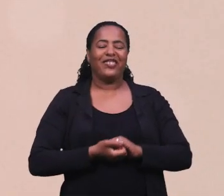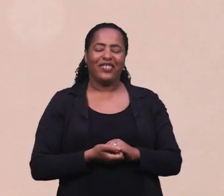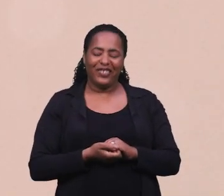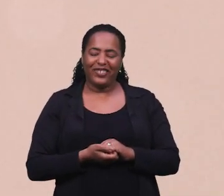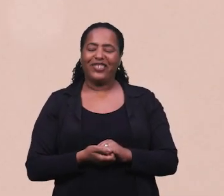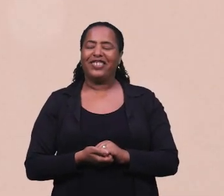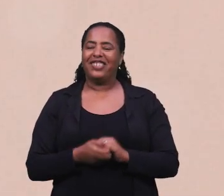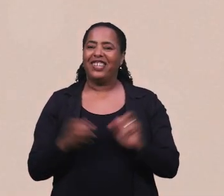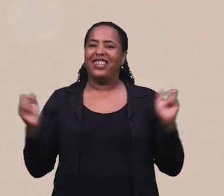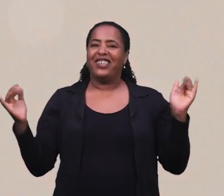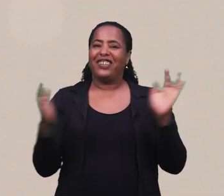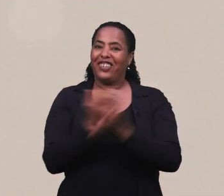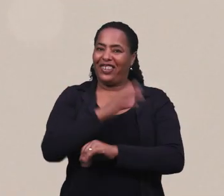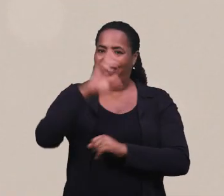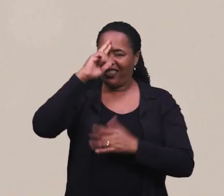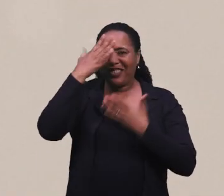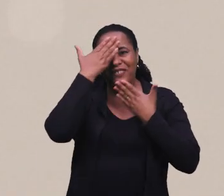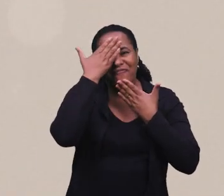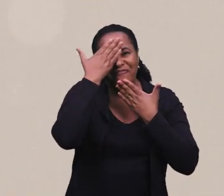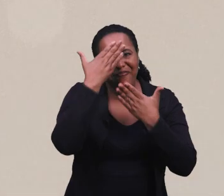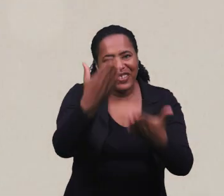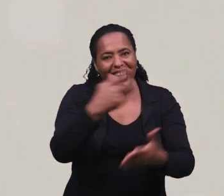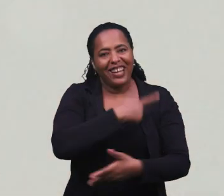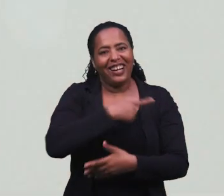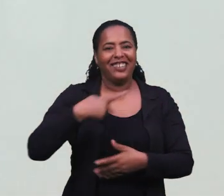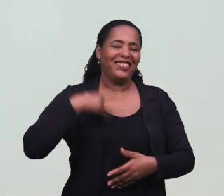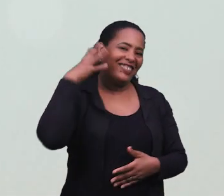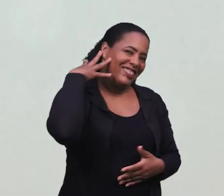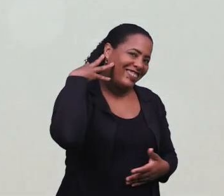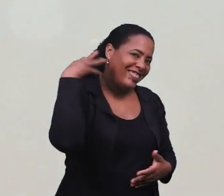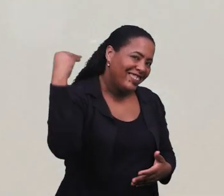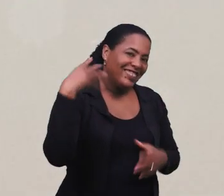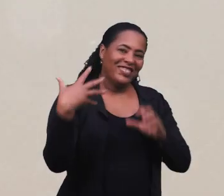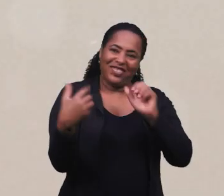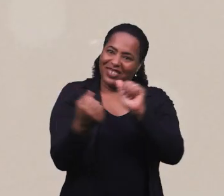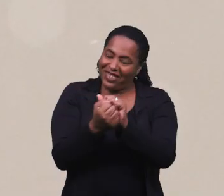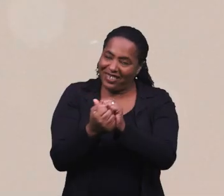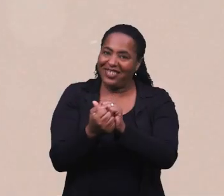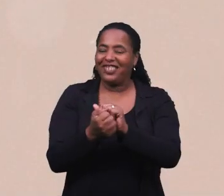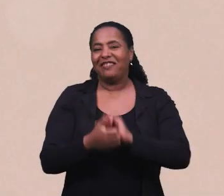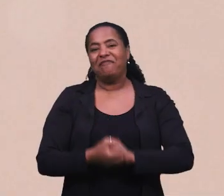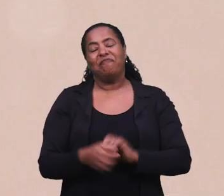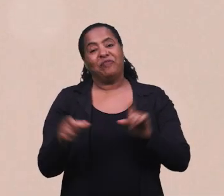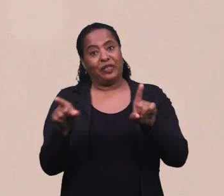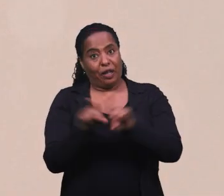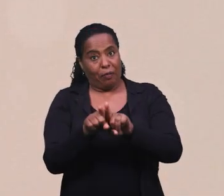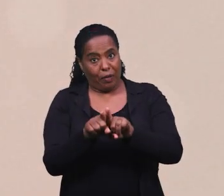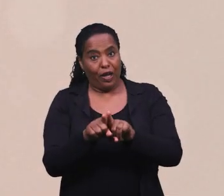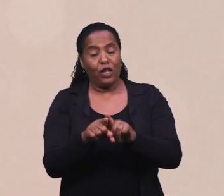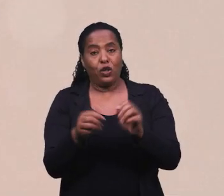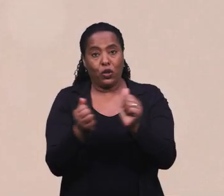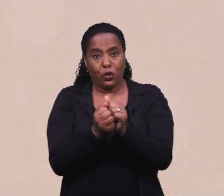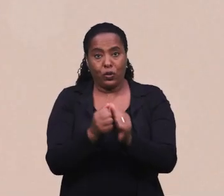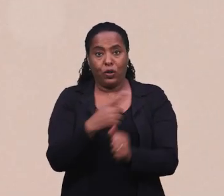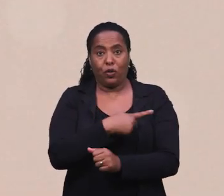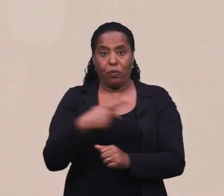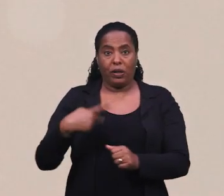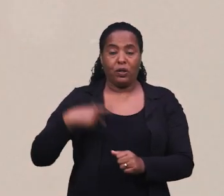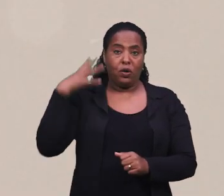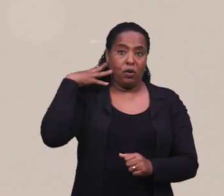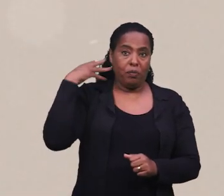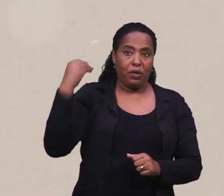idoso, quando nós falamos na saúde do acolhimento, a gente olha o idoso de forma individualizada. Nós temos